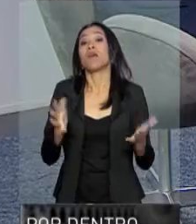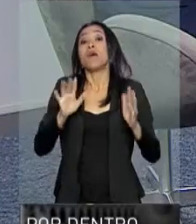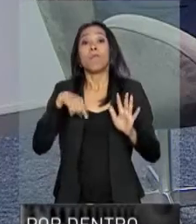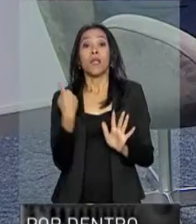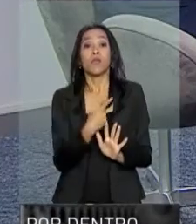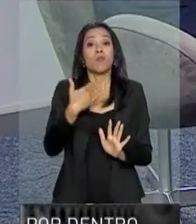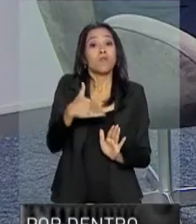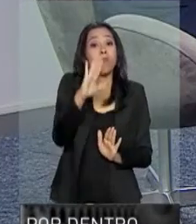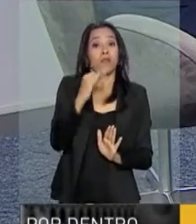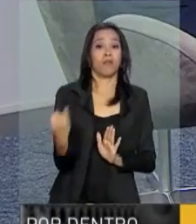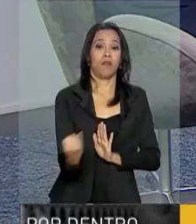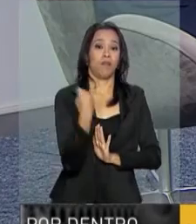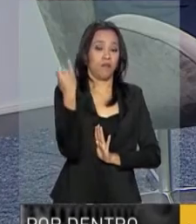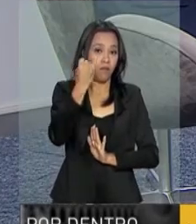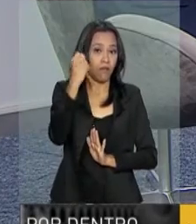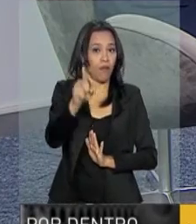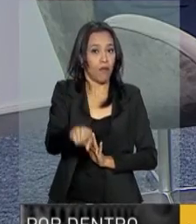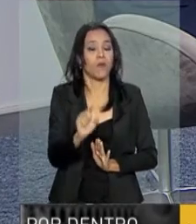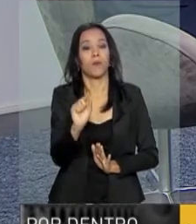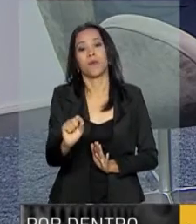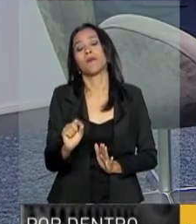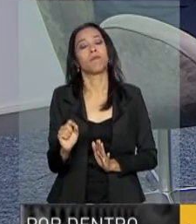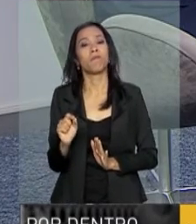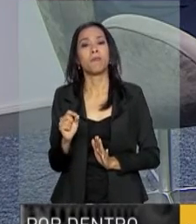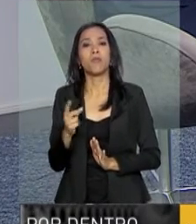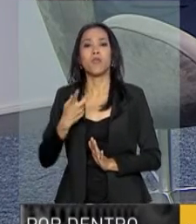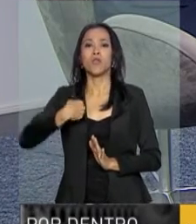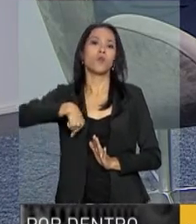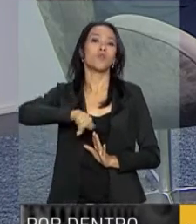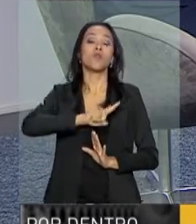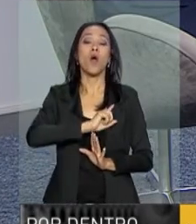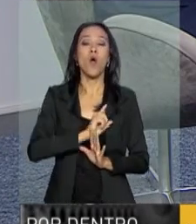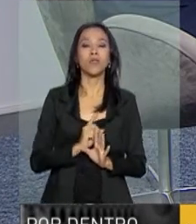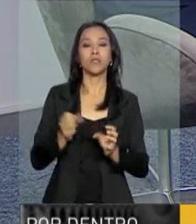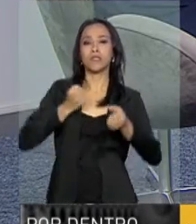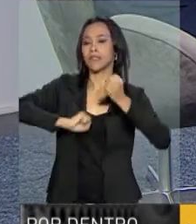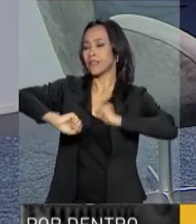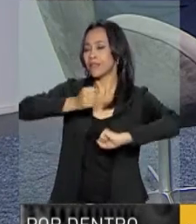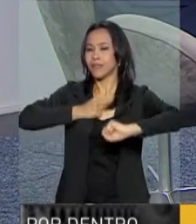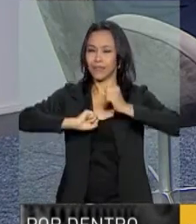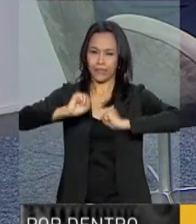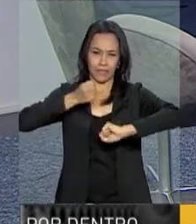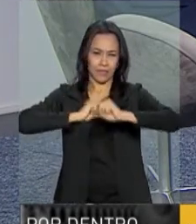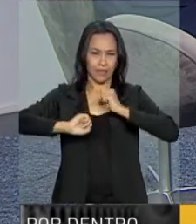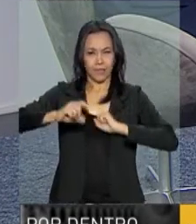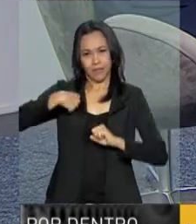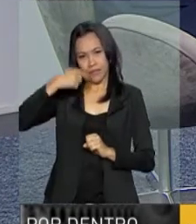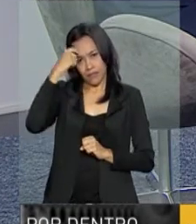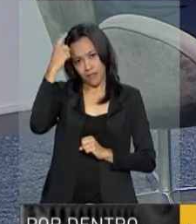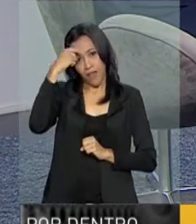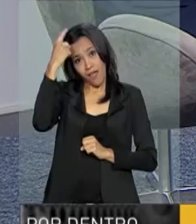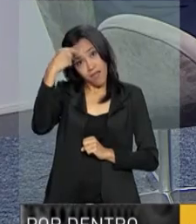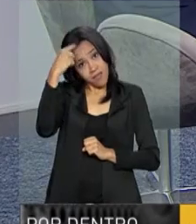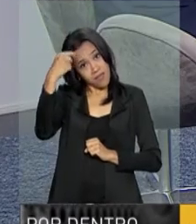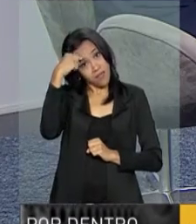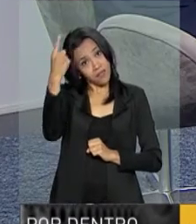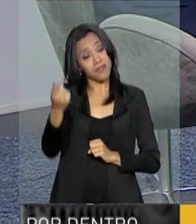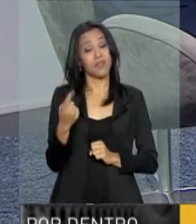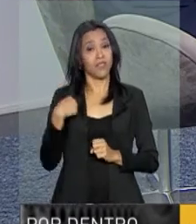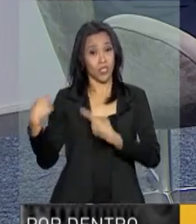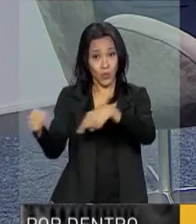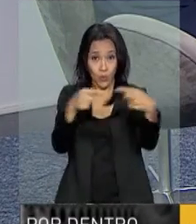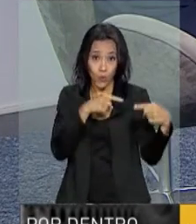mais importante ainda fazer com que a os nossos a seios e as nossas as nossas ideias as nossas